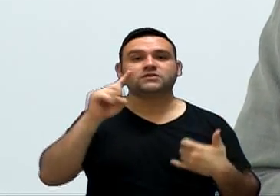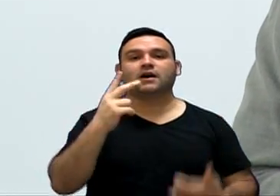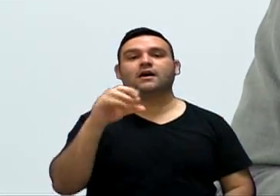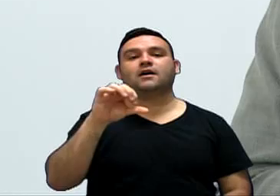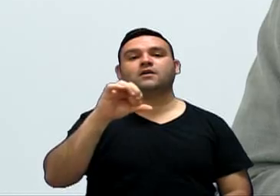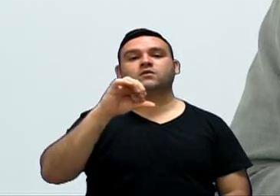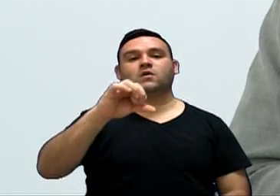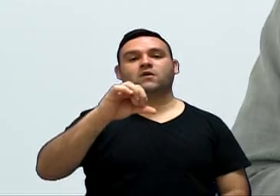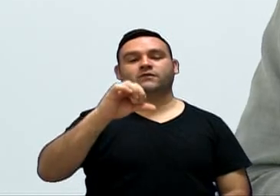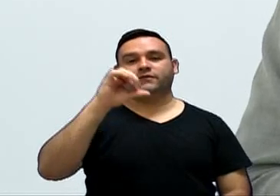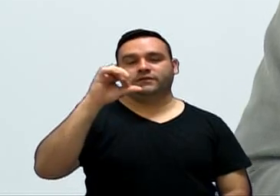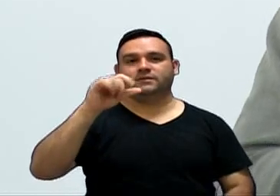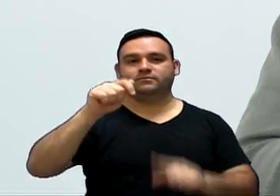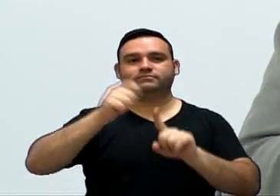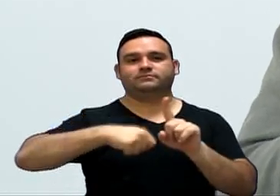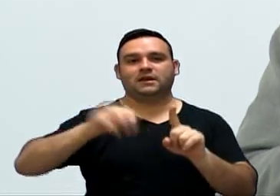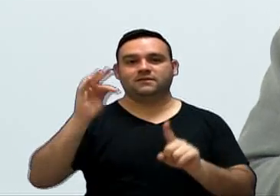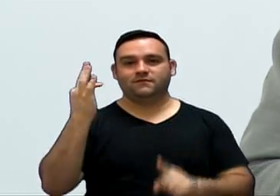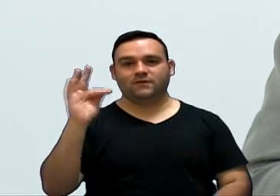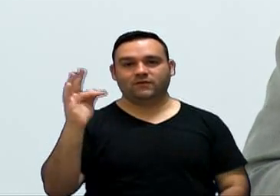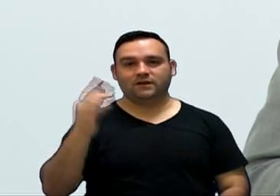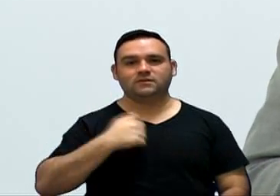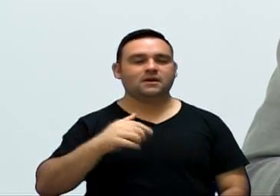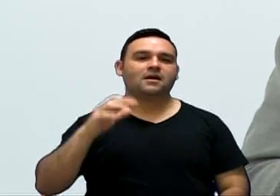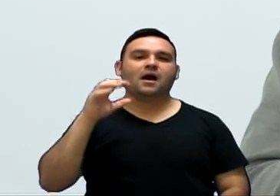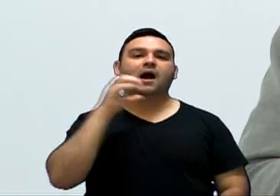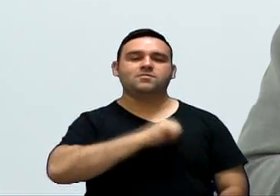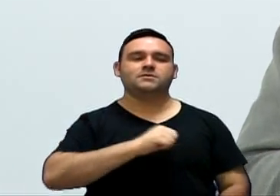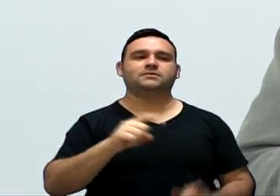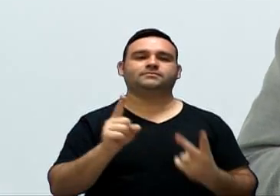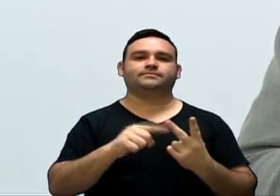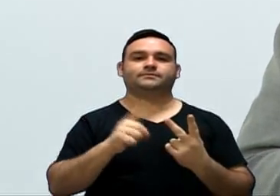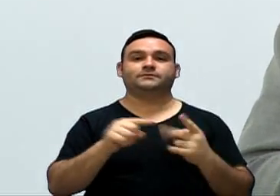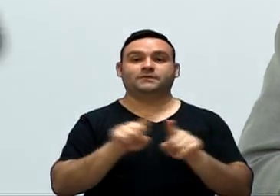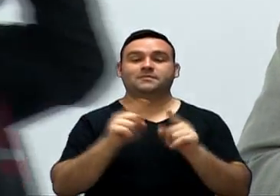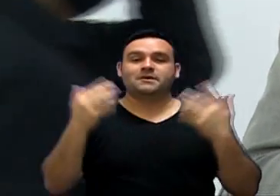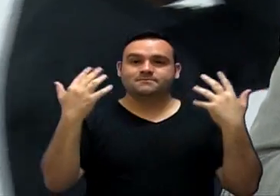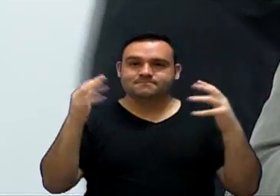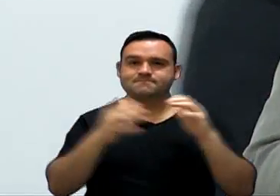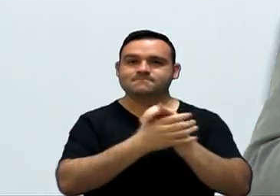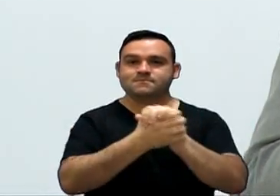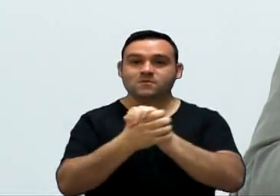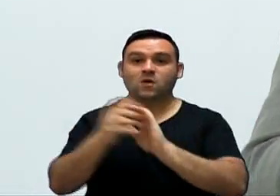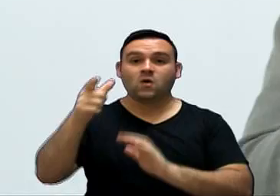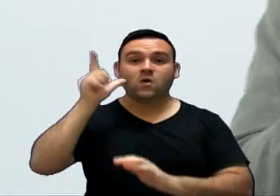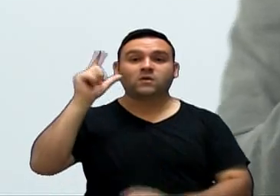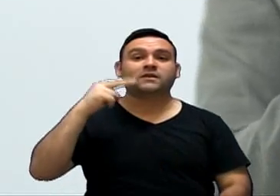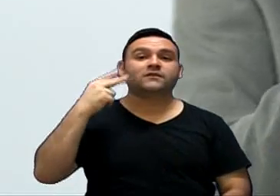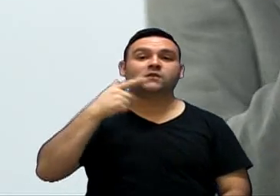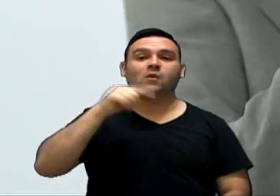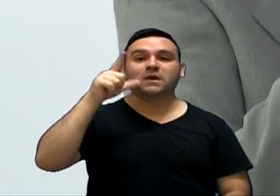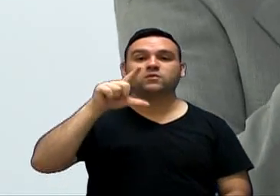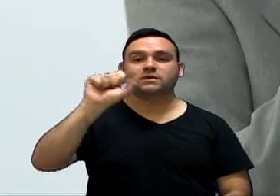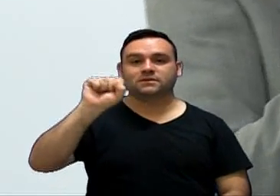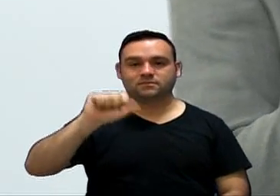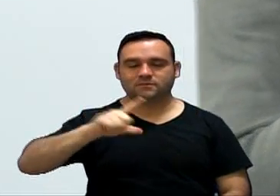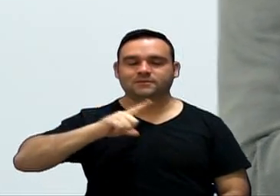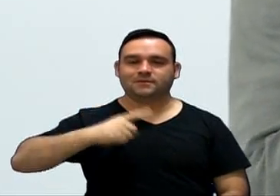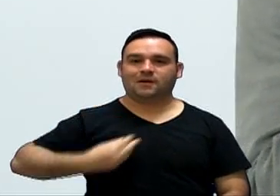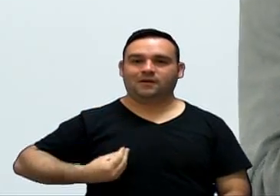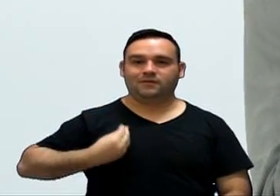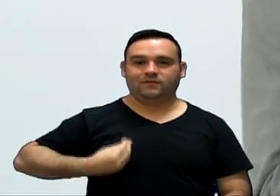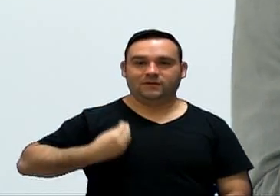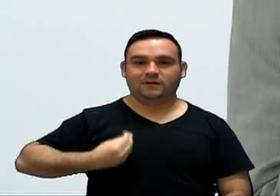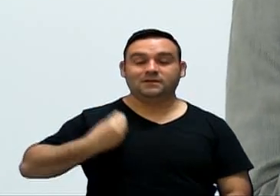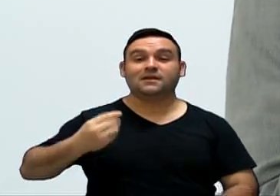9 de fevereiro. Vou ser breve, senhor presidente, também parabenizando a todos ontem. O vereador Luiz Santos também esteve presente